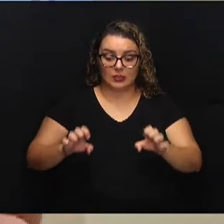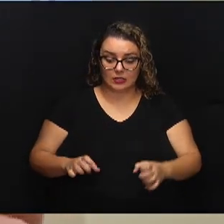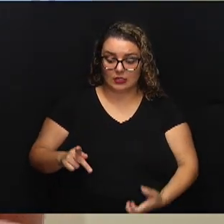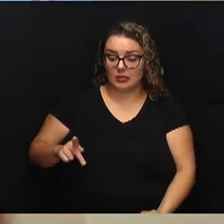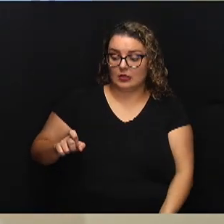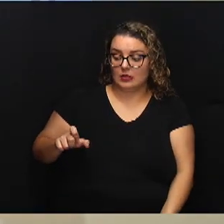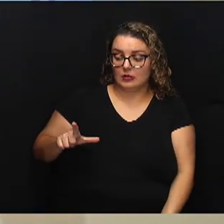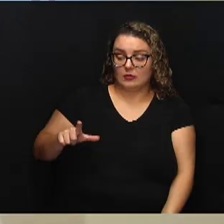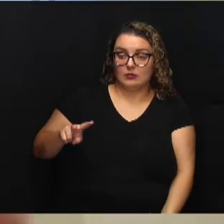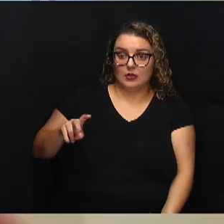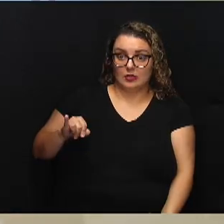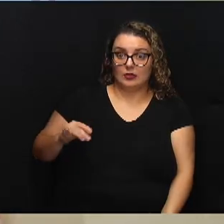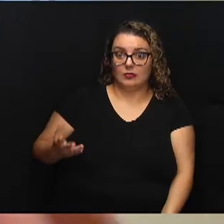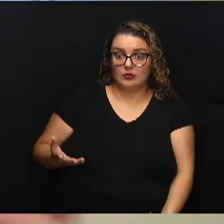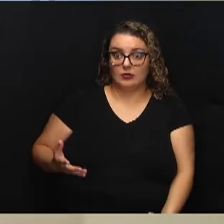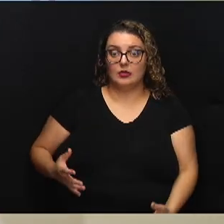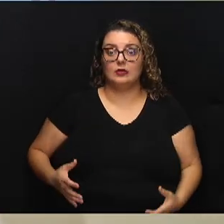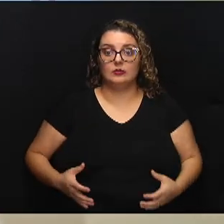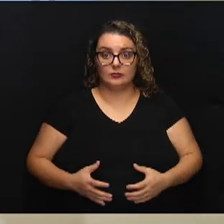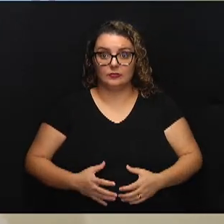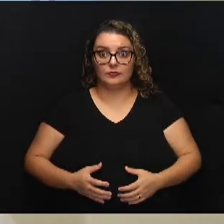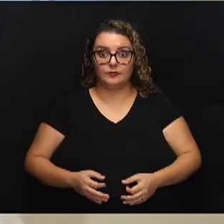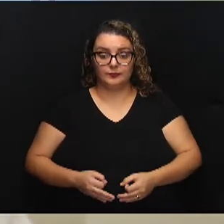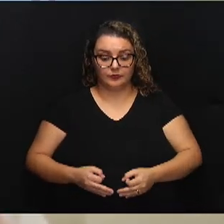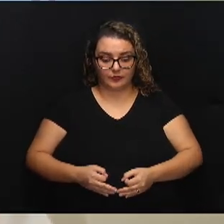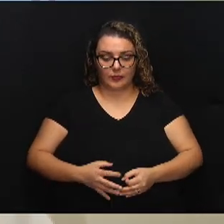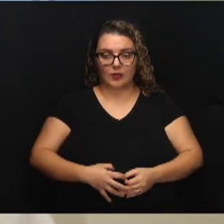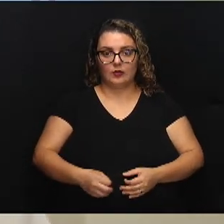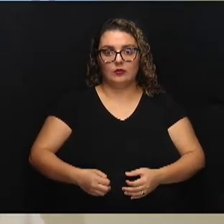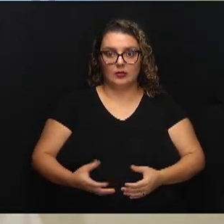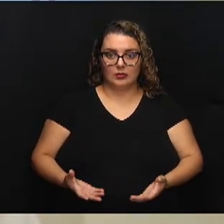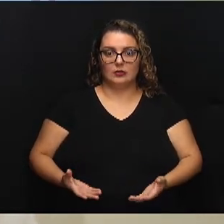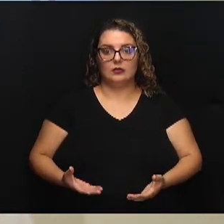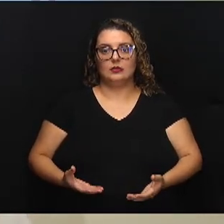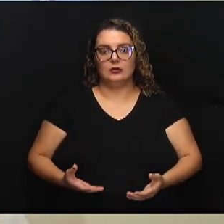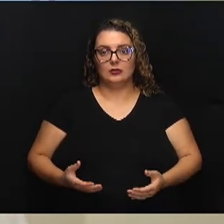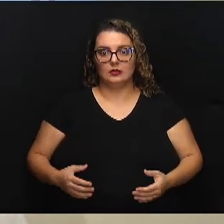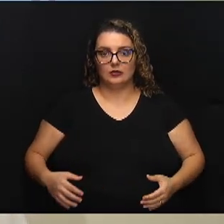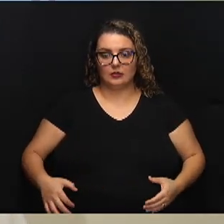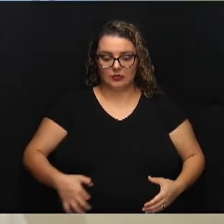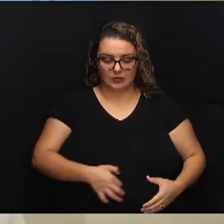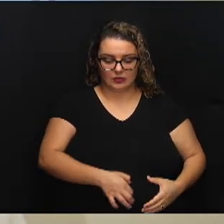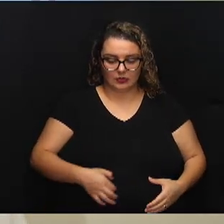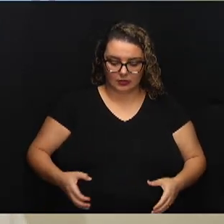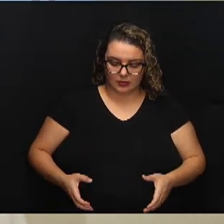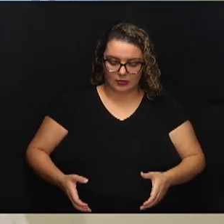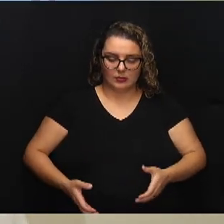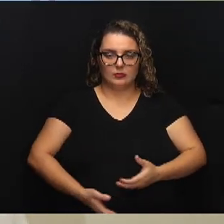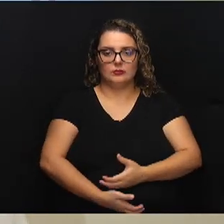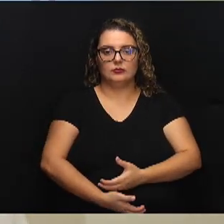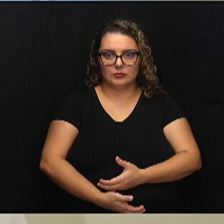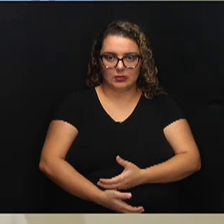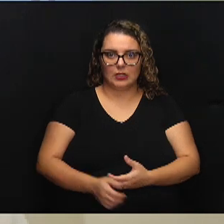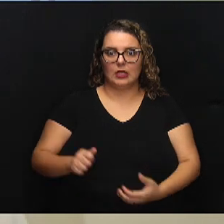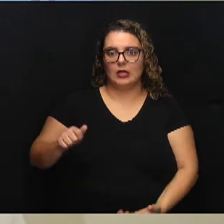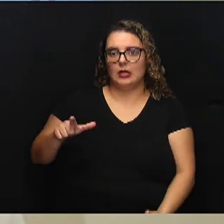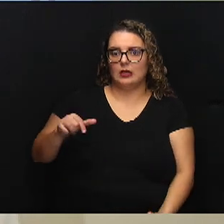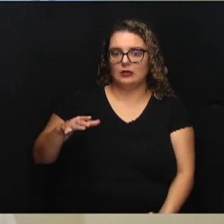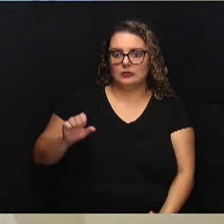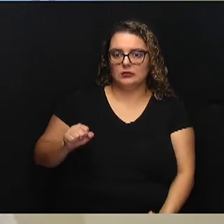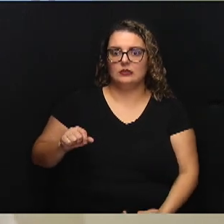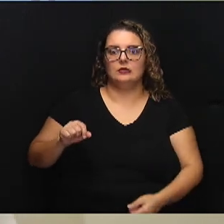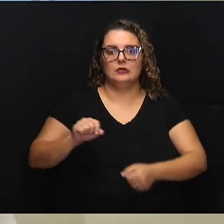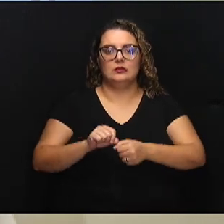né, que tira o ovário, o útero, muitas vezes as alças intestinais mudam de lugar. E às vezes até as mulheres têm que fazer